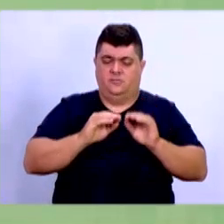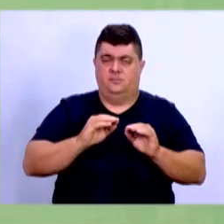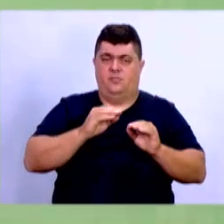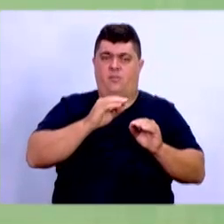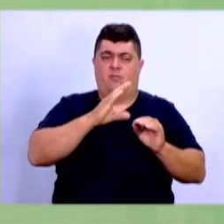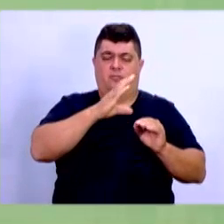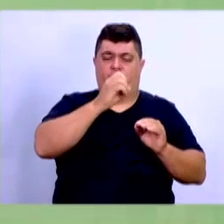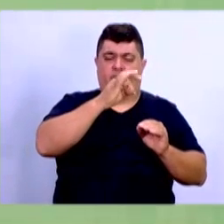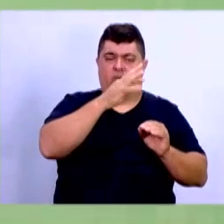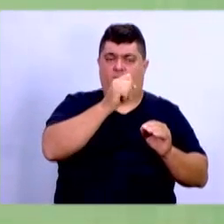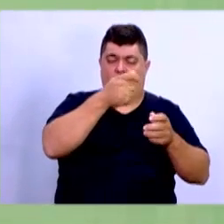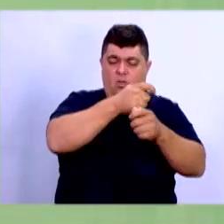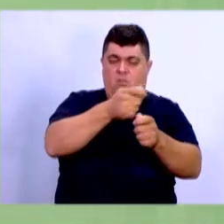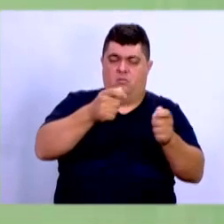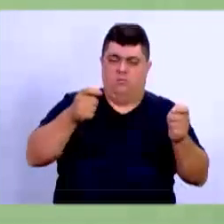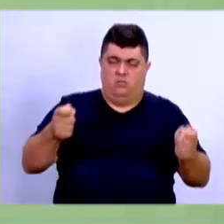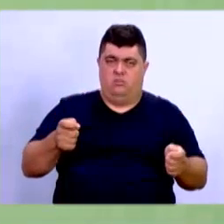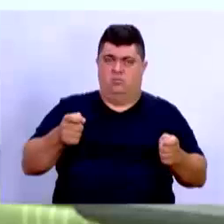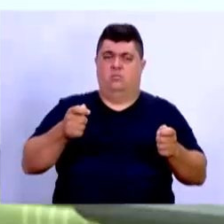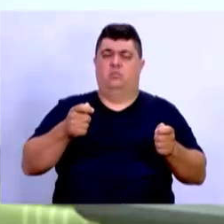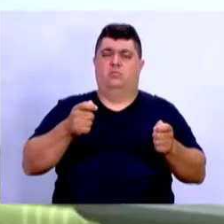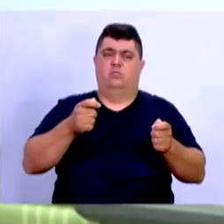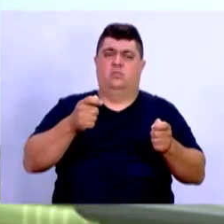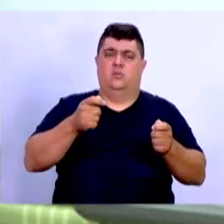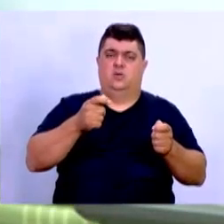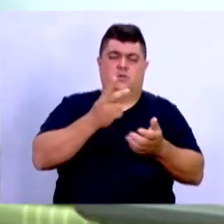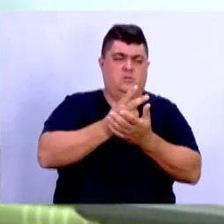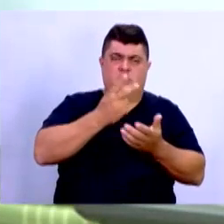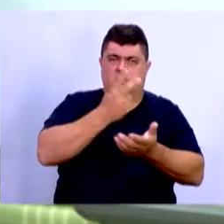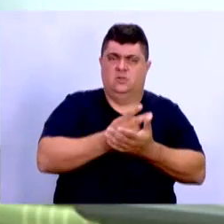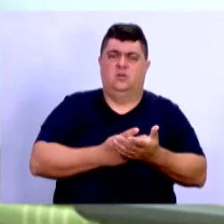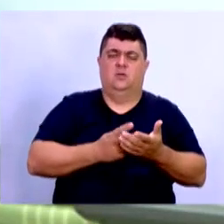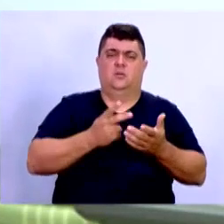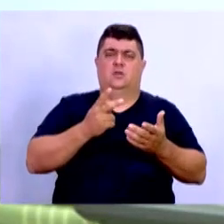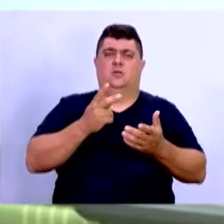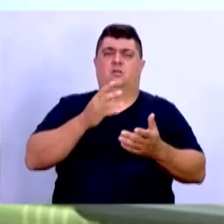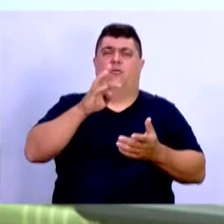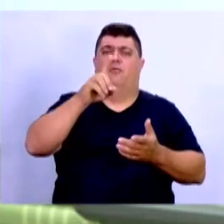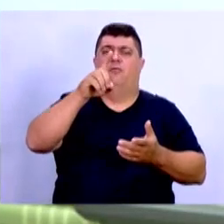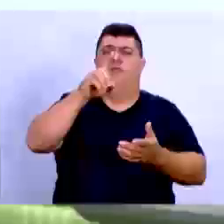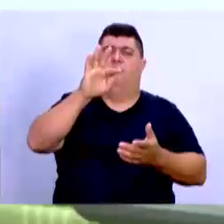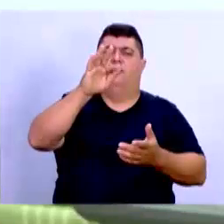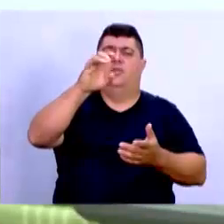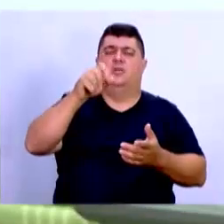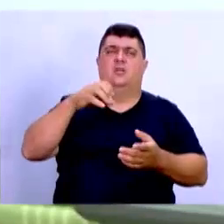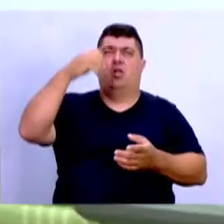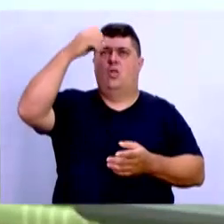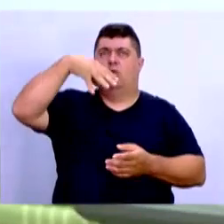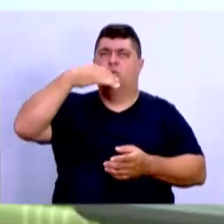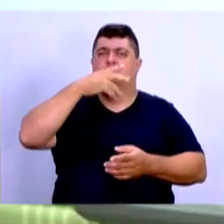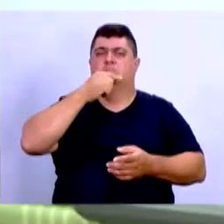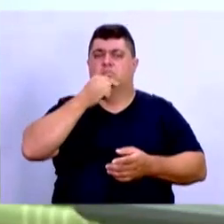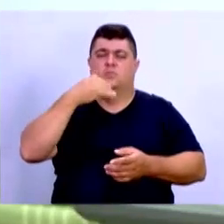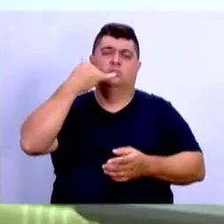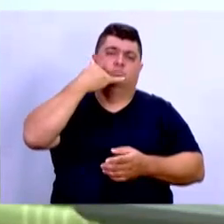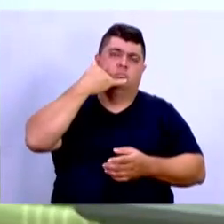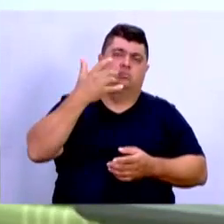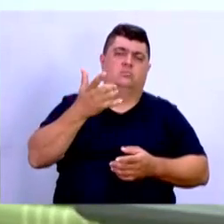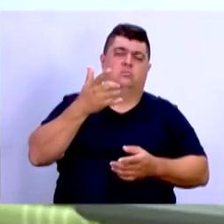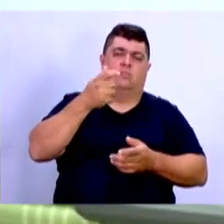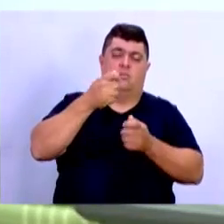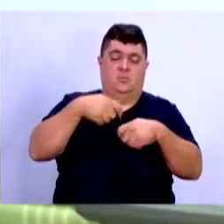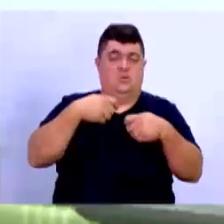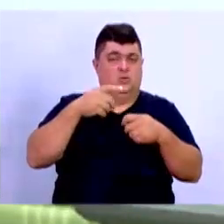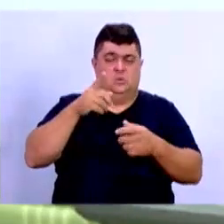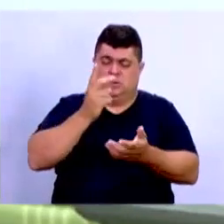as contas que ele vai ter que pagar, existem as contas fixas, as variáveis, as fixas é as contas de luz, água, telefone, aquela conta que você